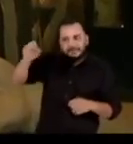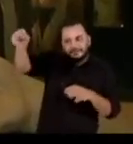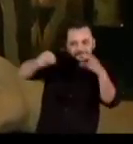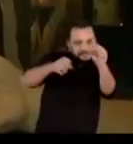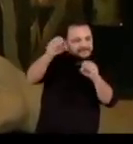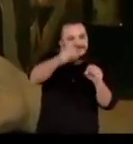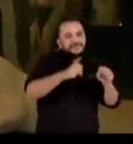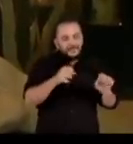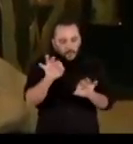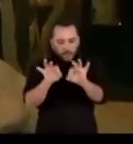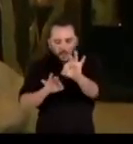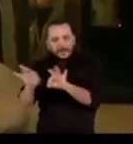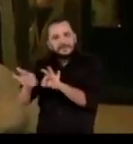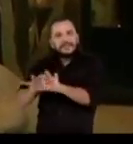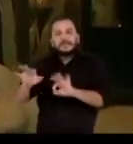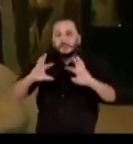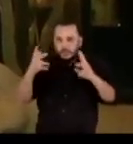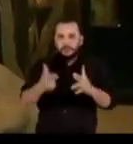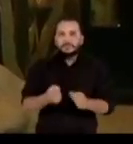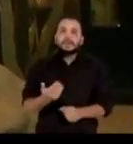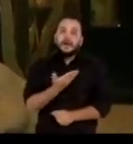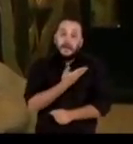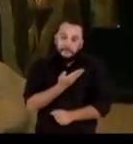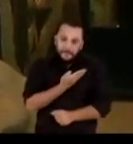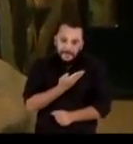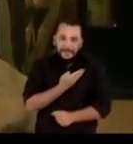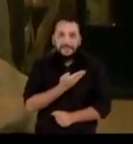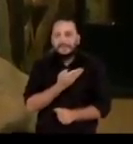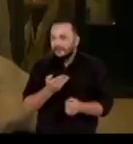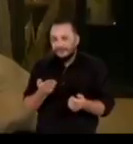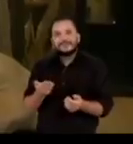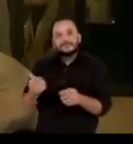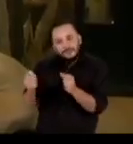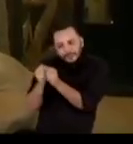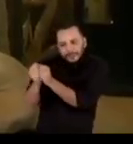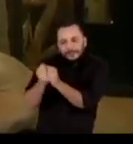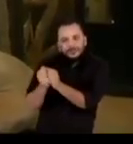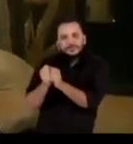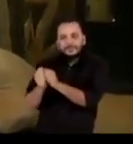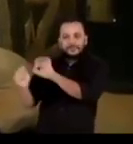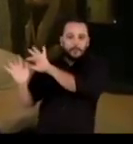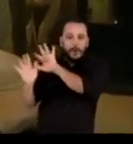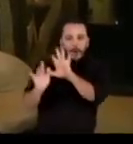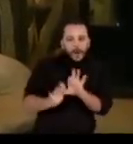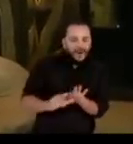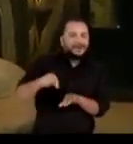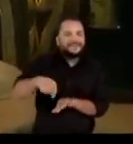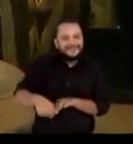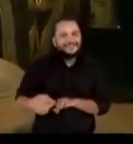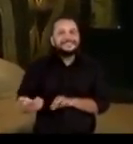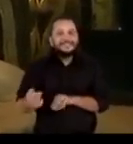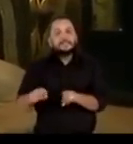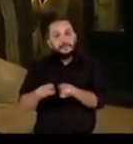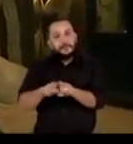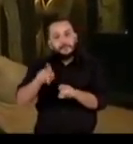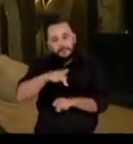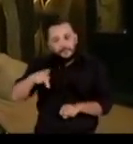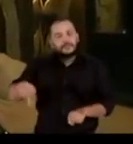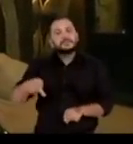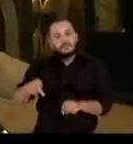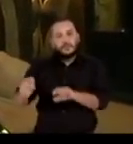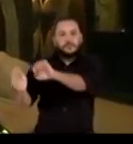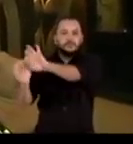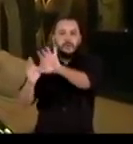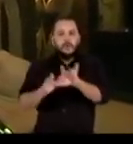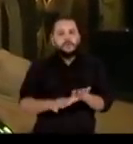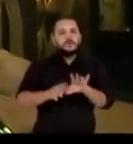tudo isso e trazer os seus colegas, seus iguais, outros estudantes da escola onde ele estuda, trazer professores da rede pública para